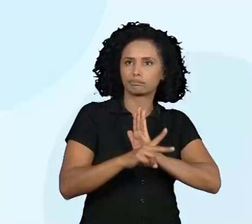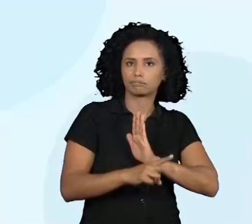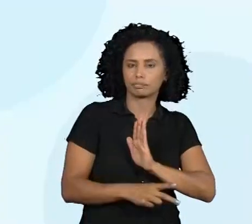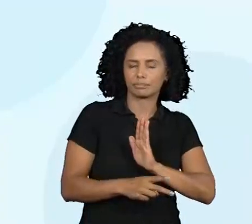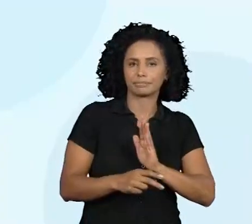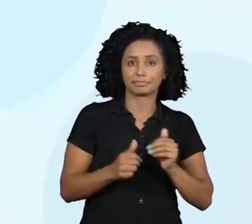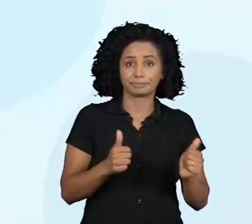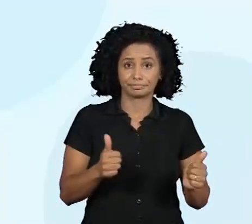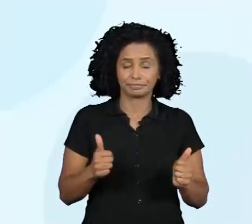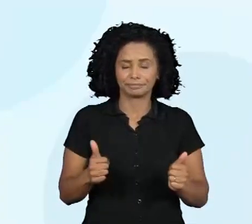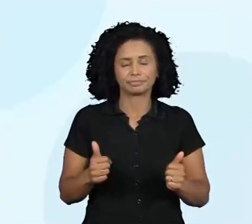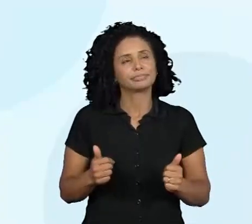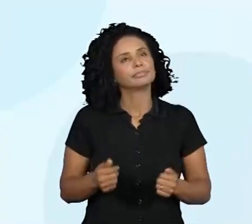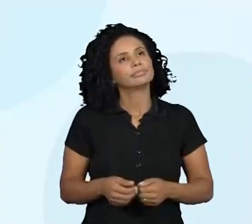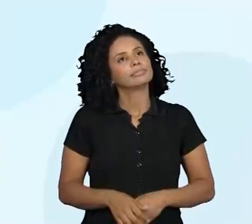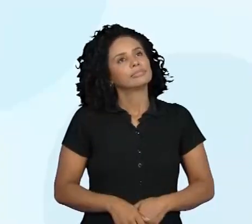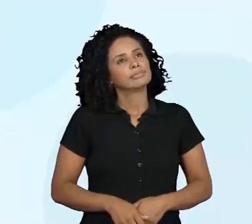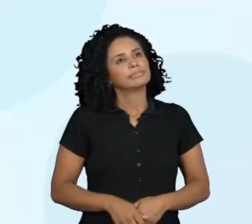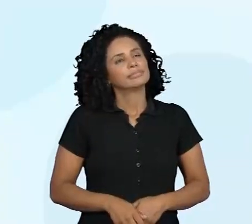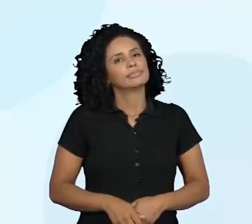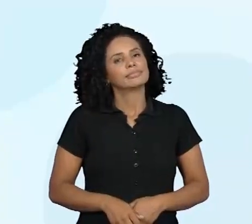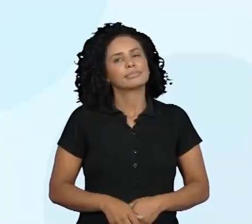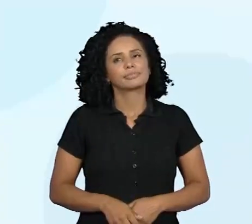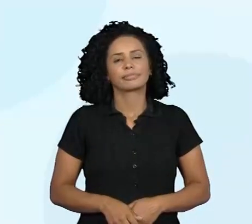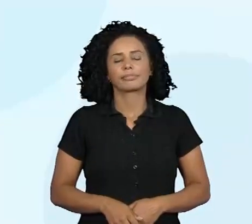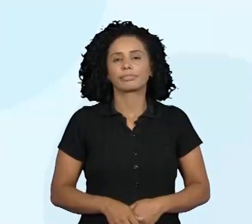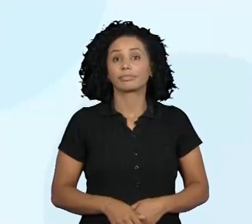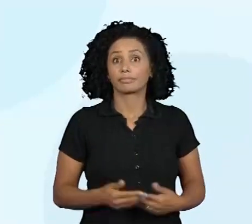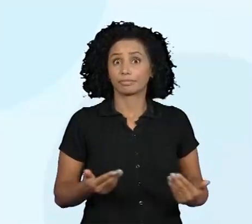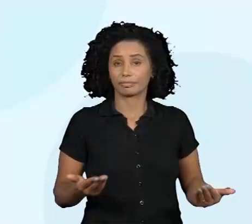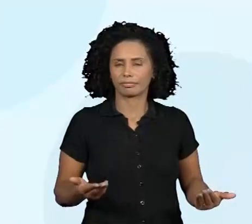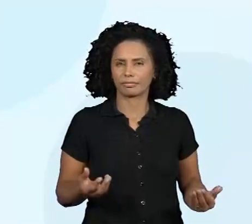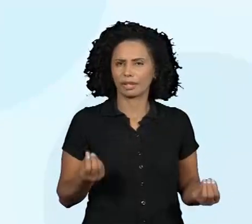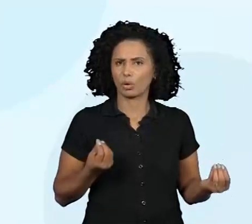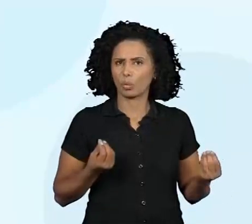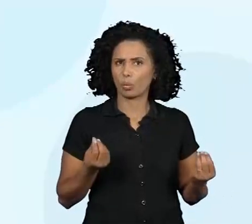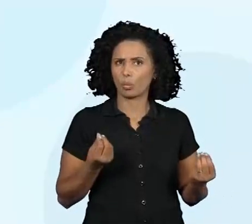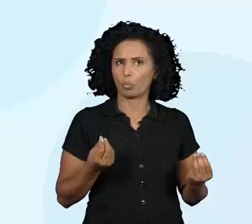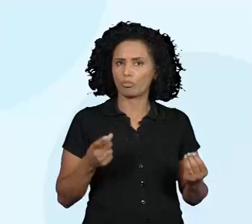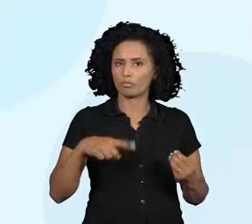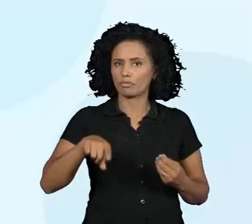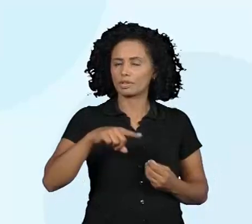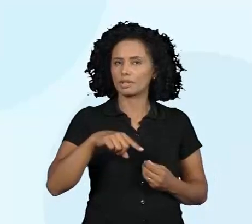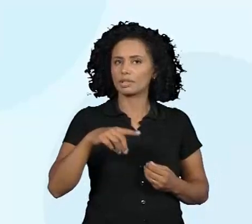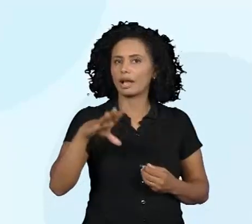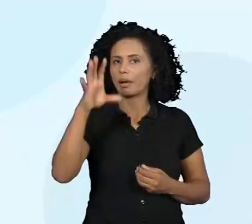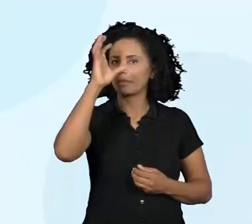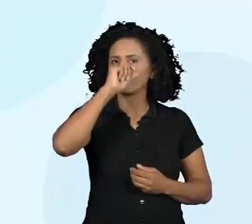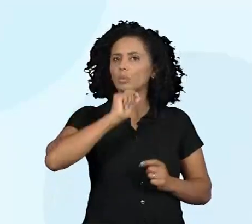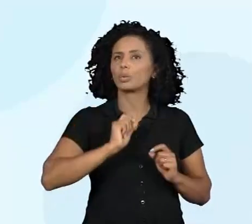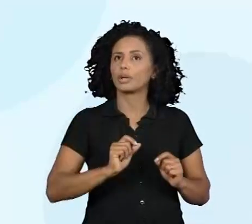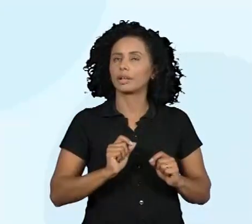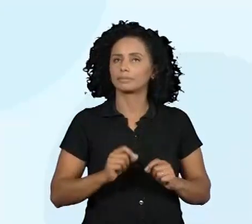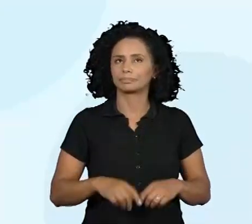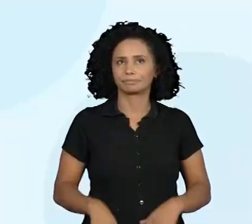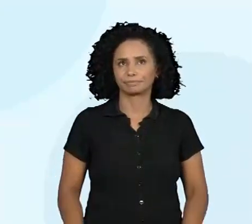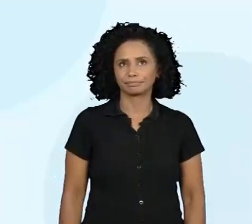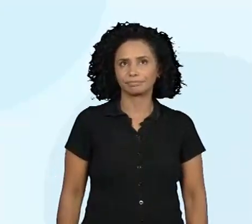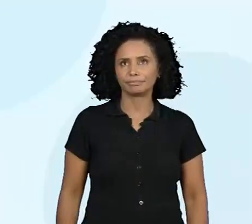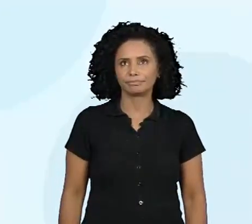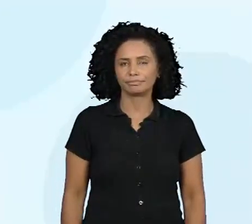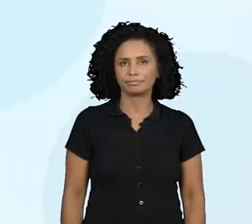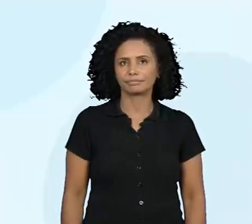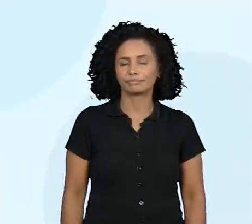fenômeno. Muito bem. Então, vamos ver o que de fato nós vamos aprender nesta aula? Nesta aula